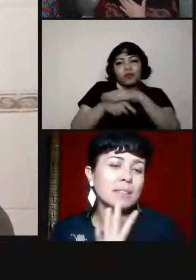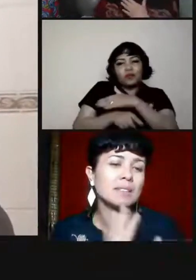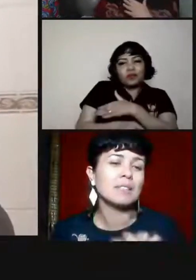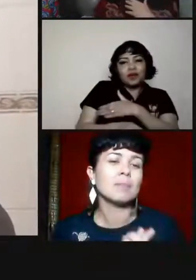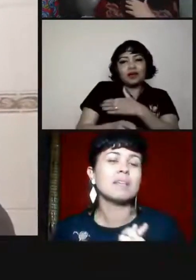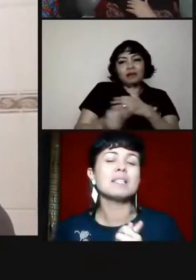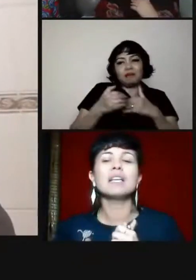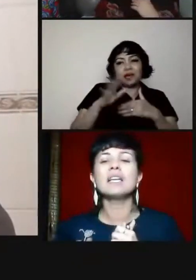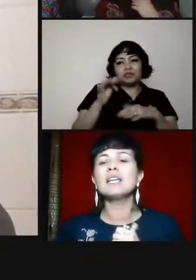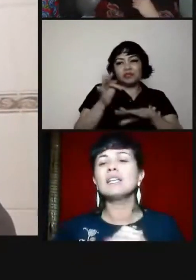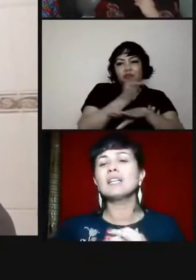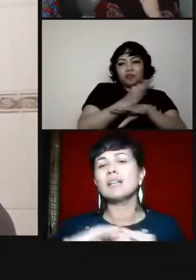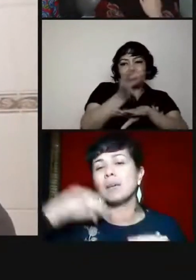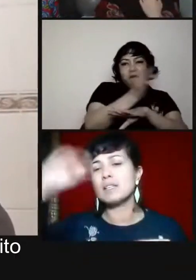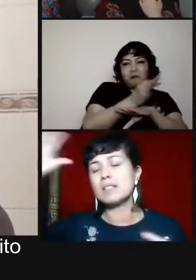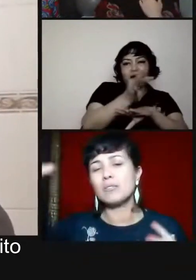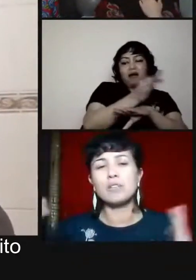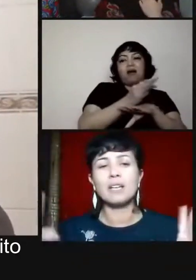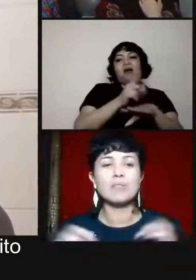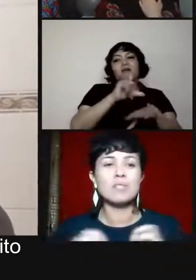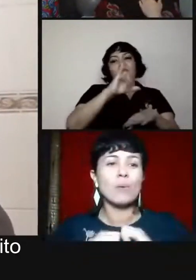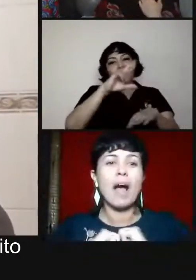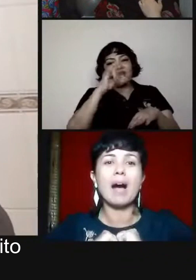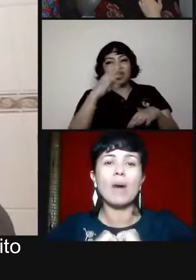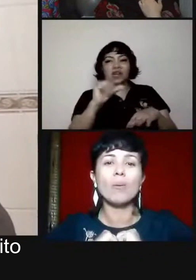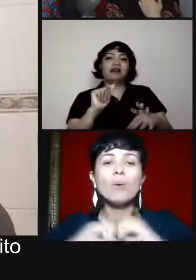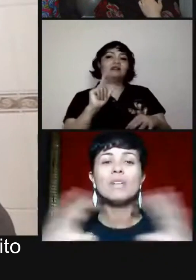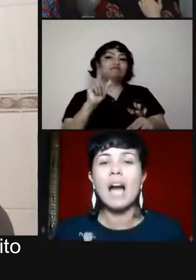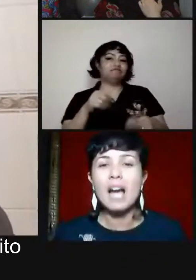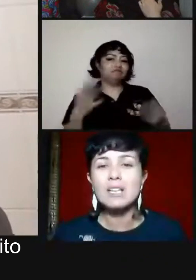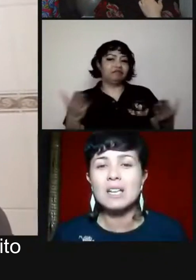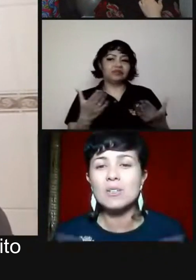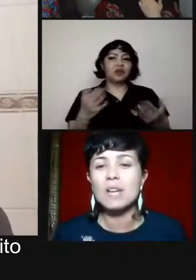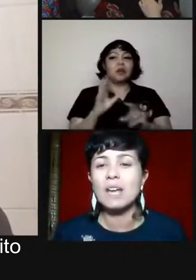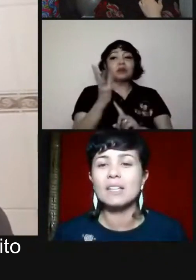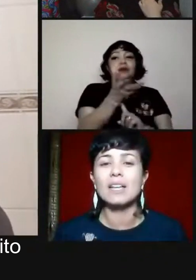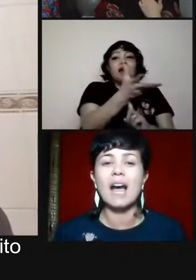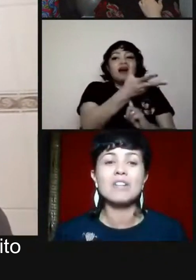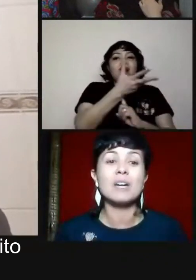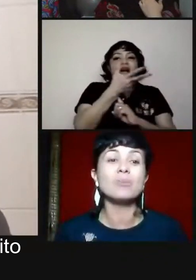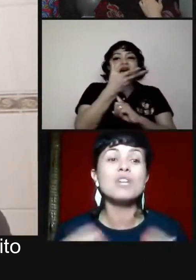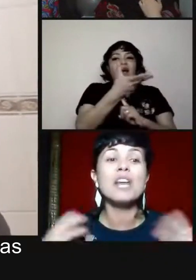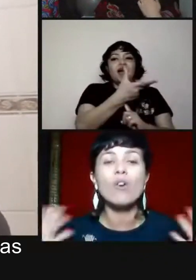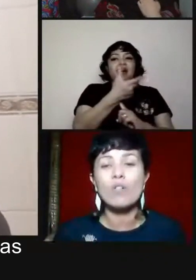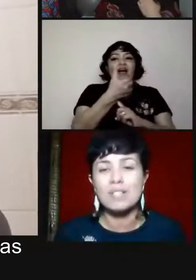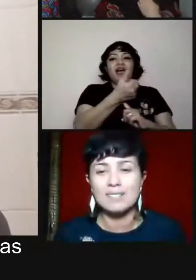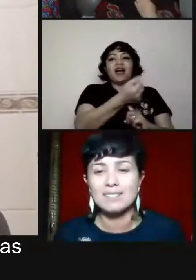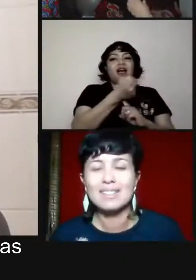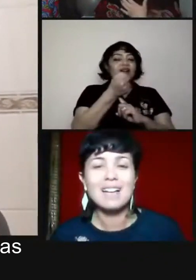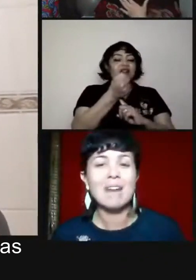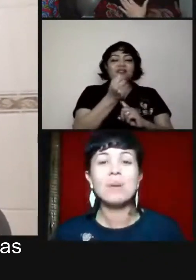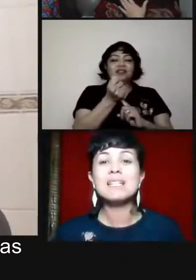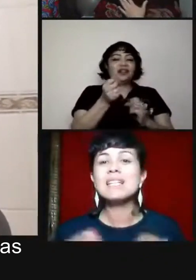coisa mais lírica, mas enfim, o bom da arte é isso, né? Que a arte, ela é muito